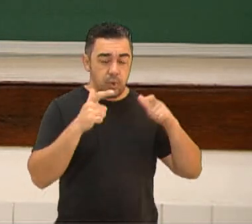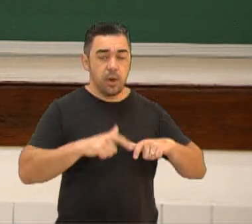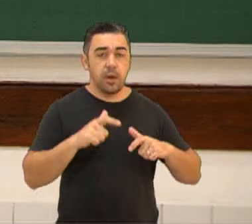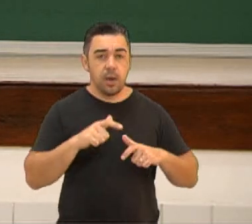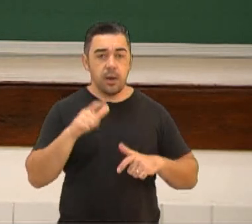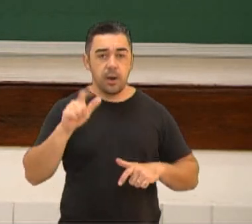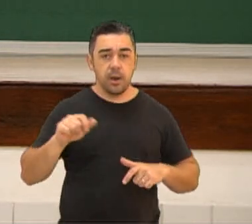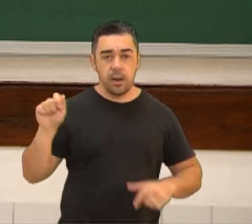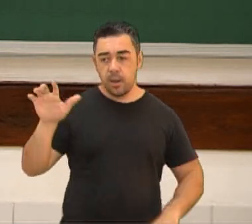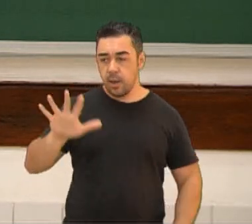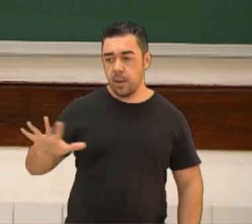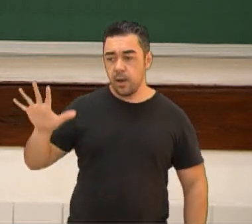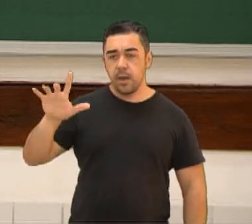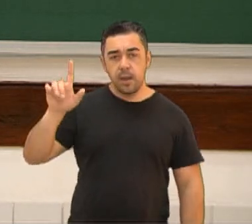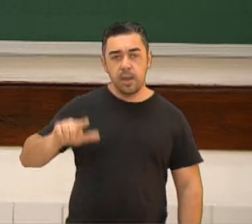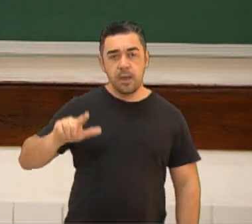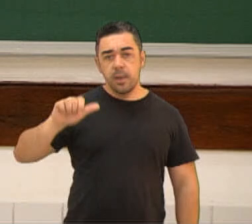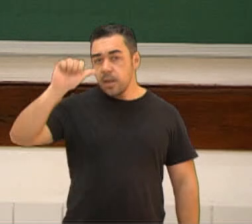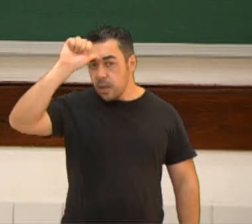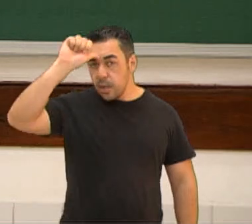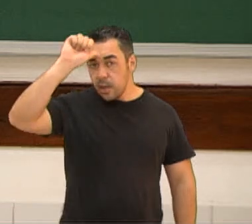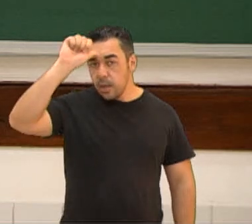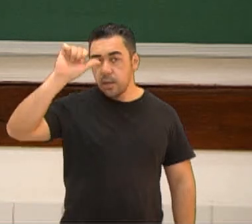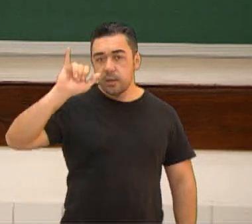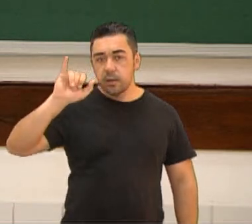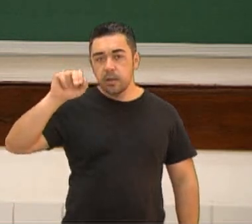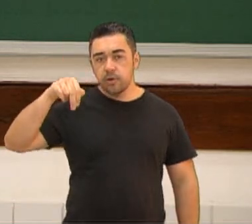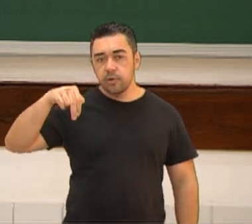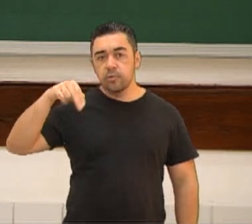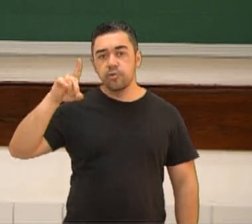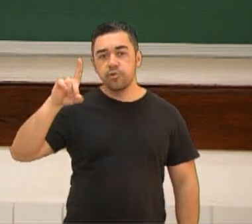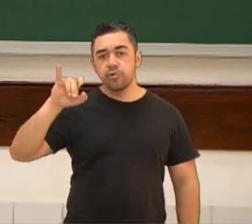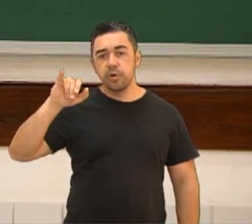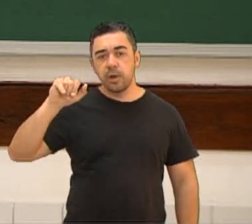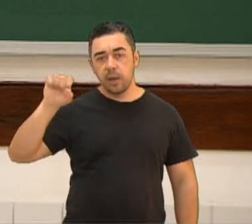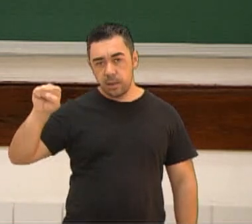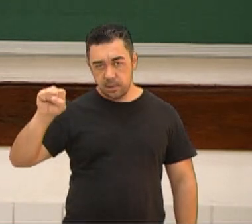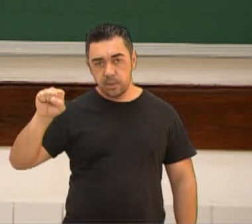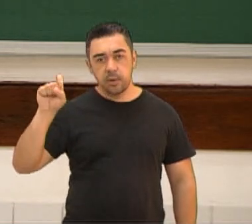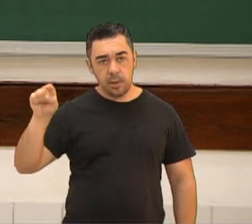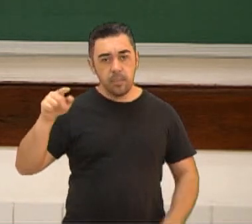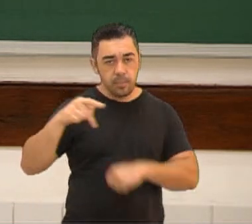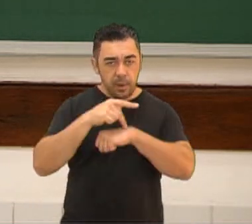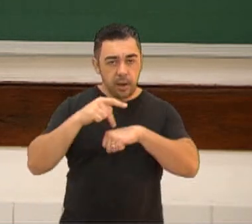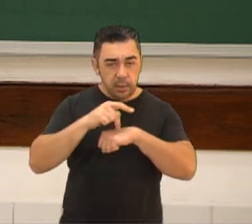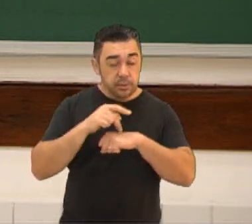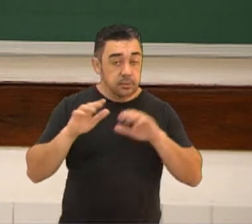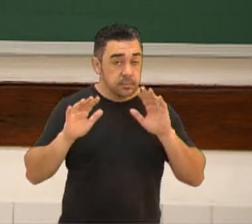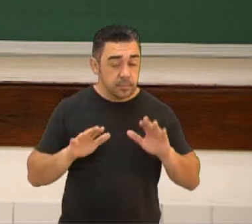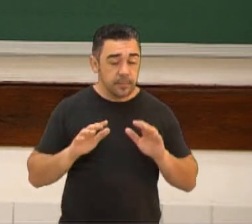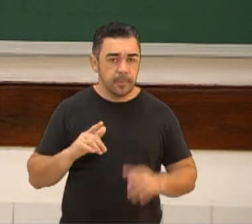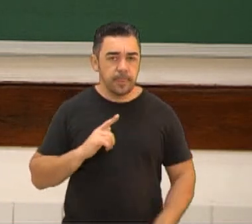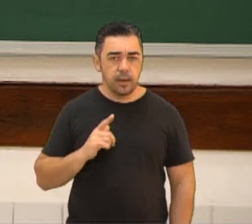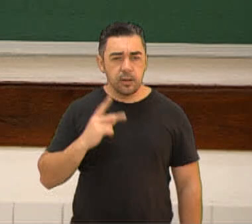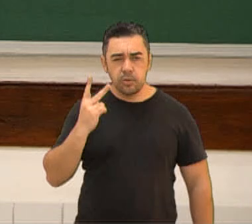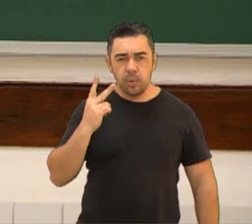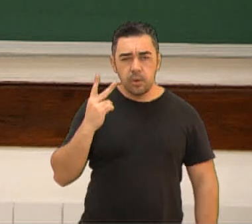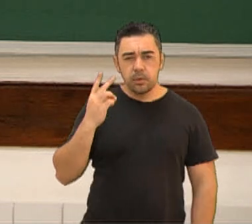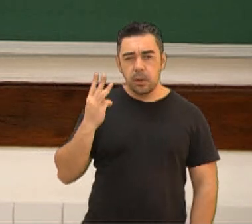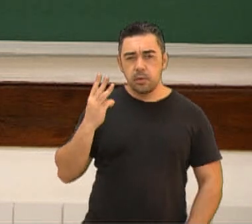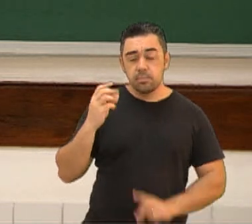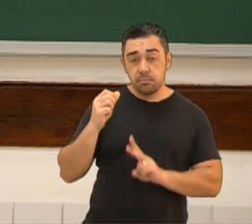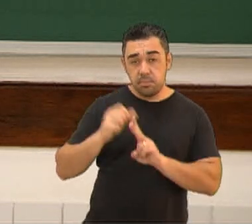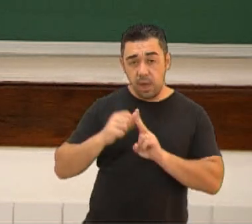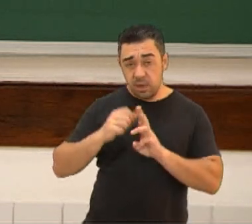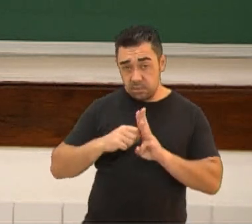eram chamadas de Índias. E o objetivo do Cristóvão Colombo era ir para as Índias. Em 2, 3 meses de viagem,